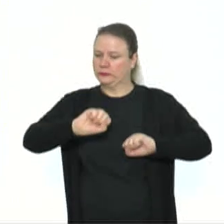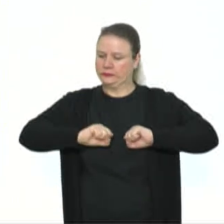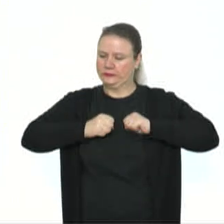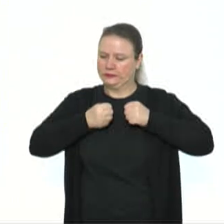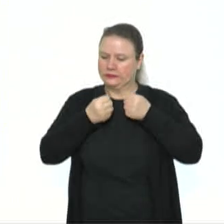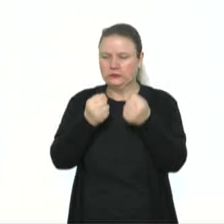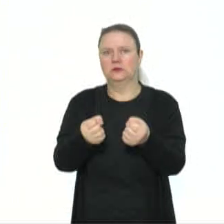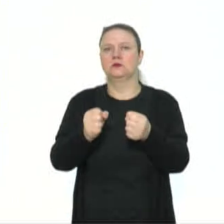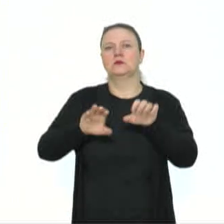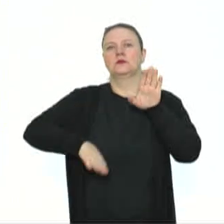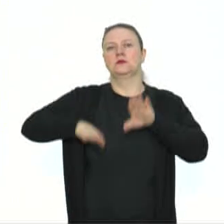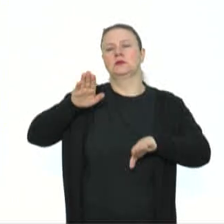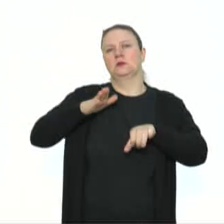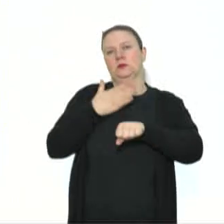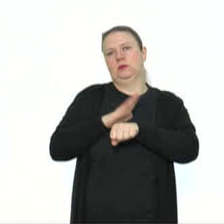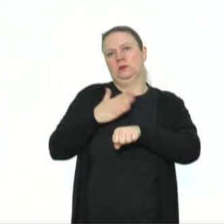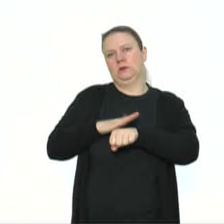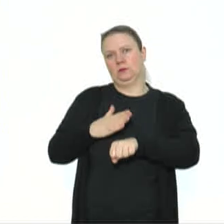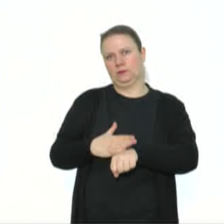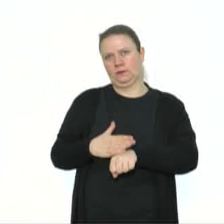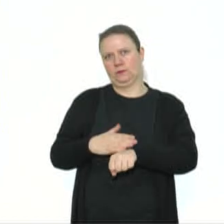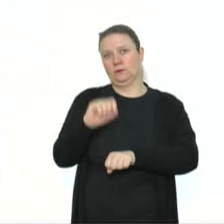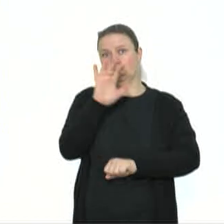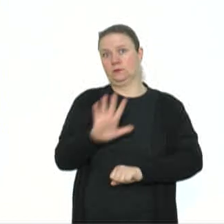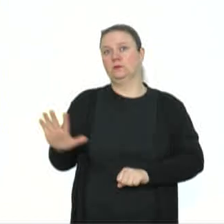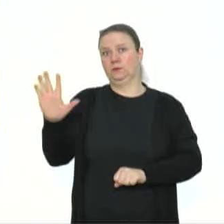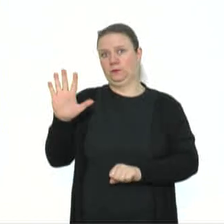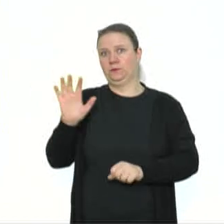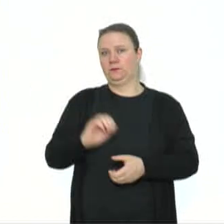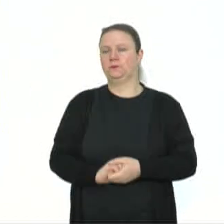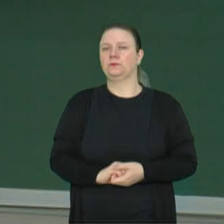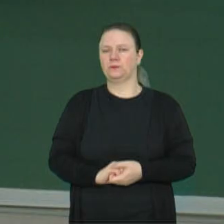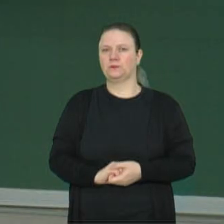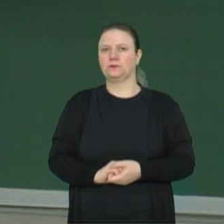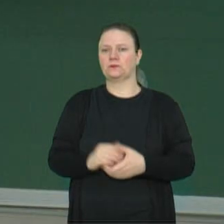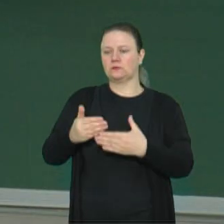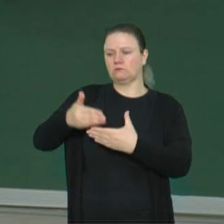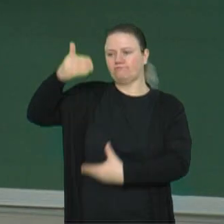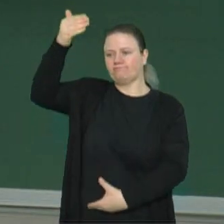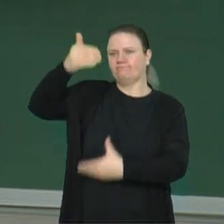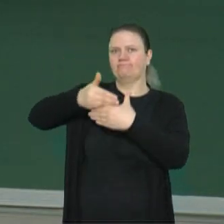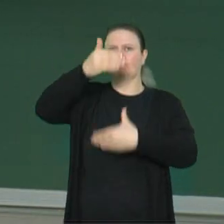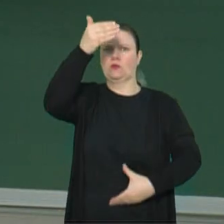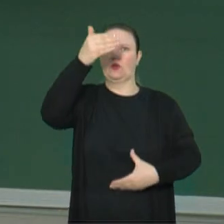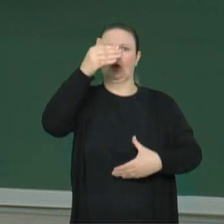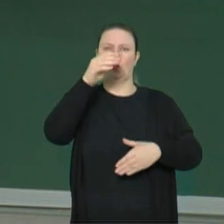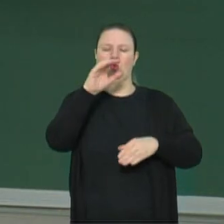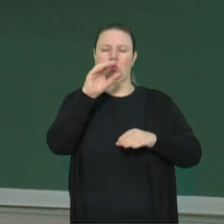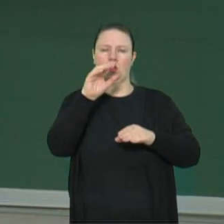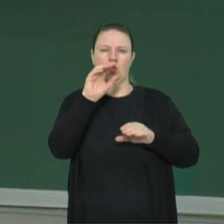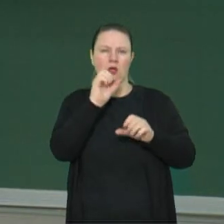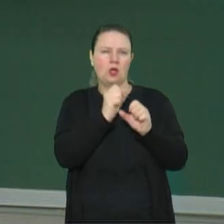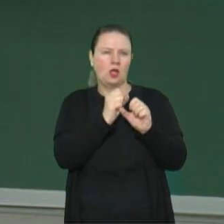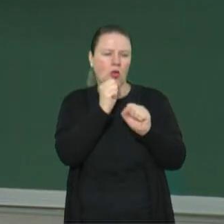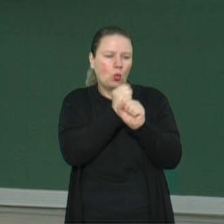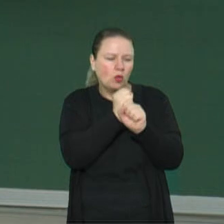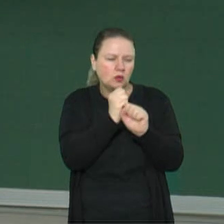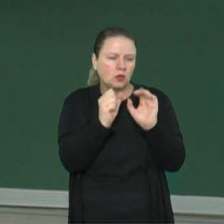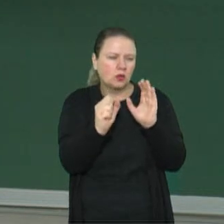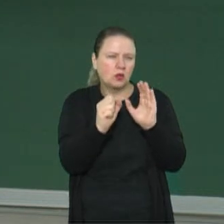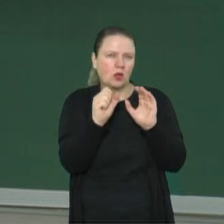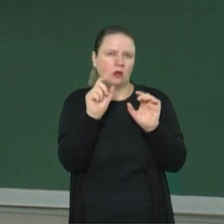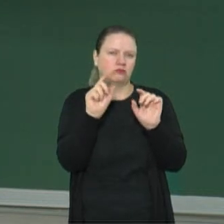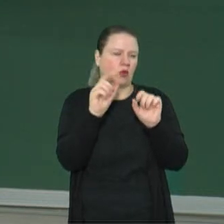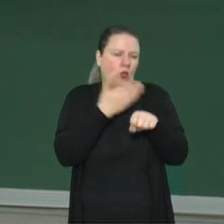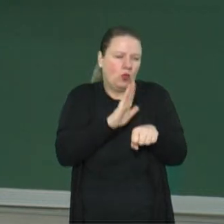tem situações distintas no meio indoor, paredões feitas especificamente para isso. Pode ser utilizado